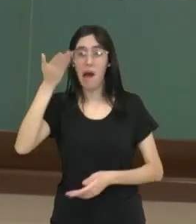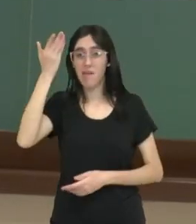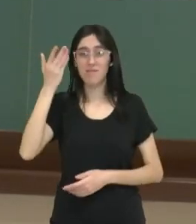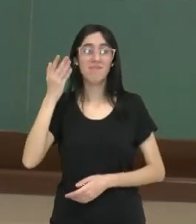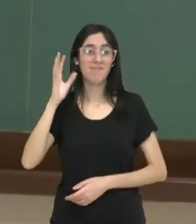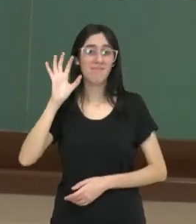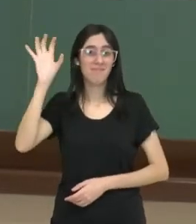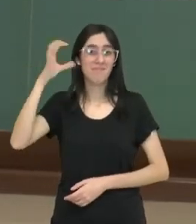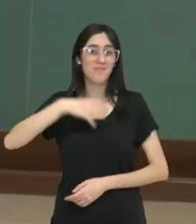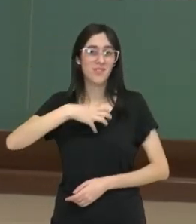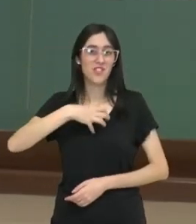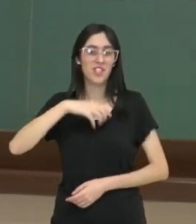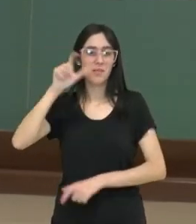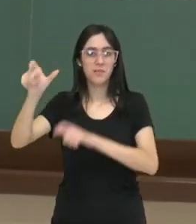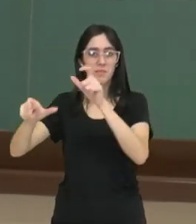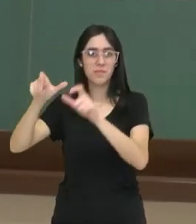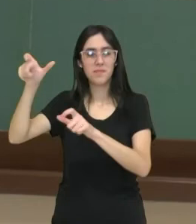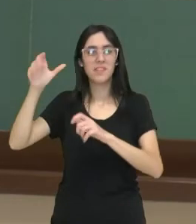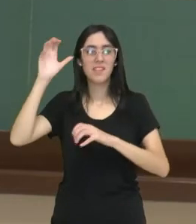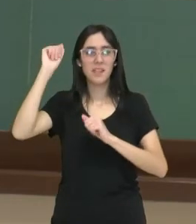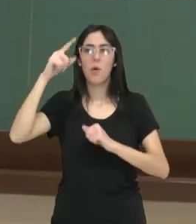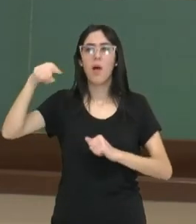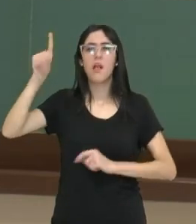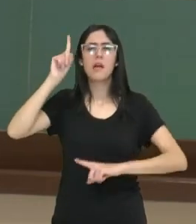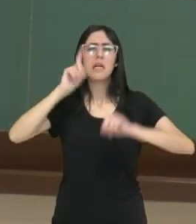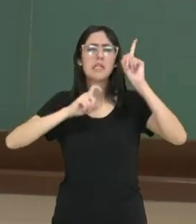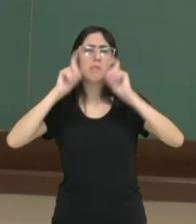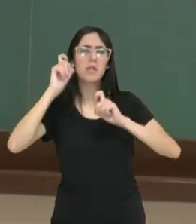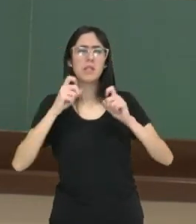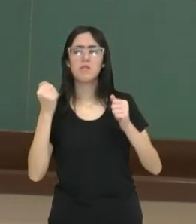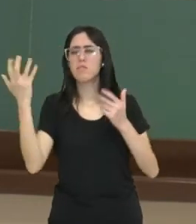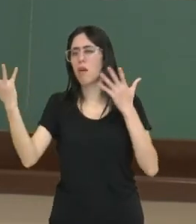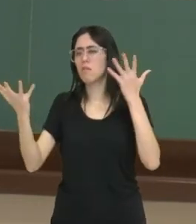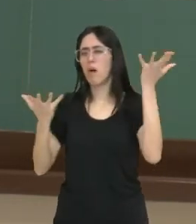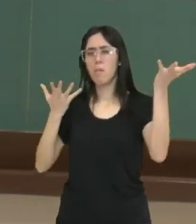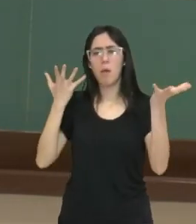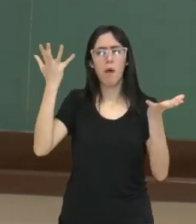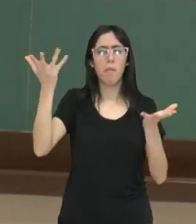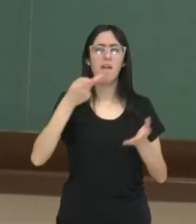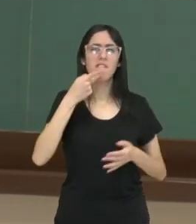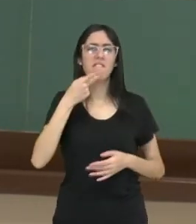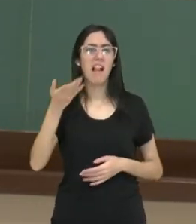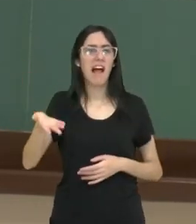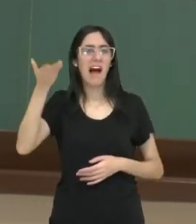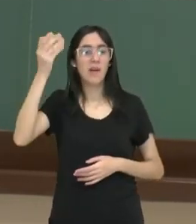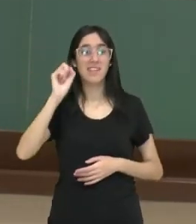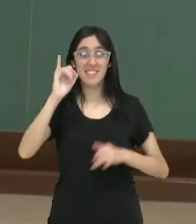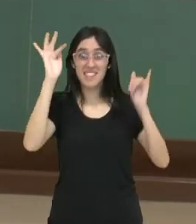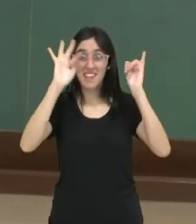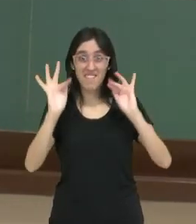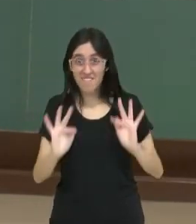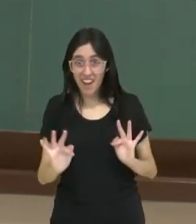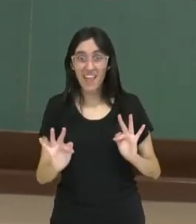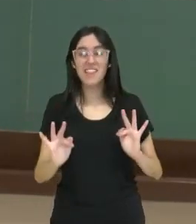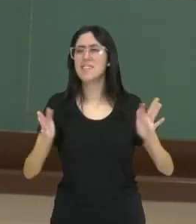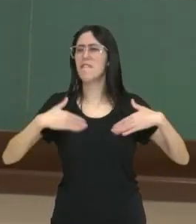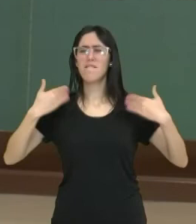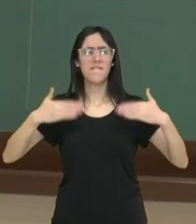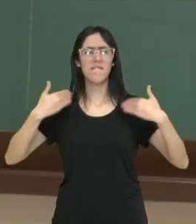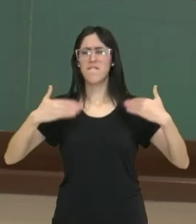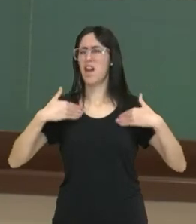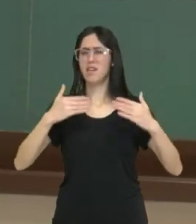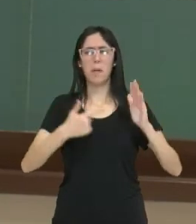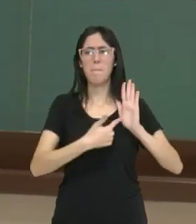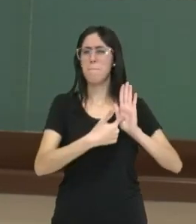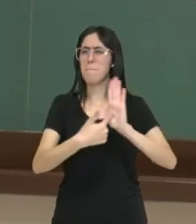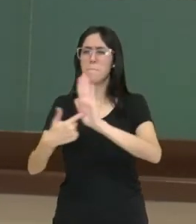O espanhol, ele é expressivo, ele usa a mão, fala alto. Se ele está feliz, ele está muito feliz. Se ele está nervoso,